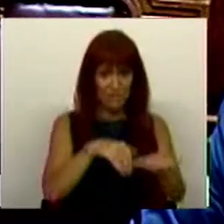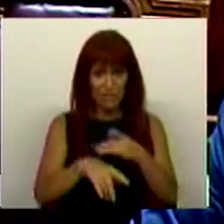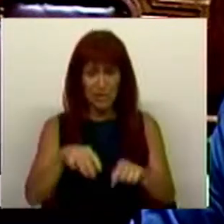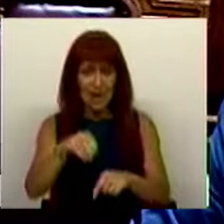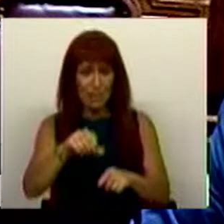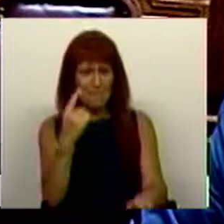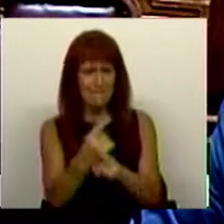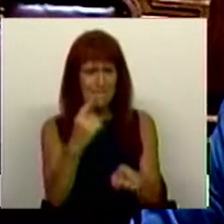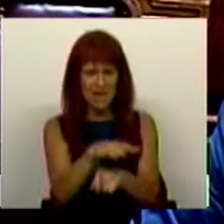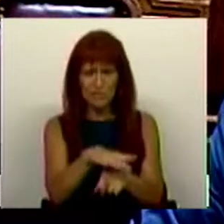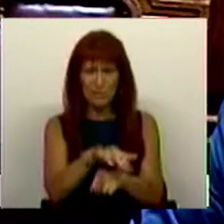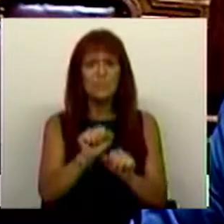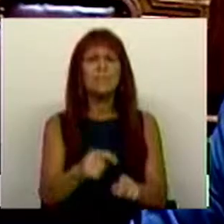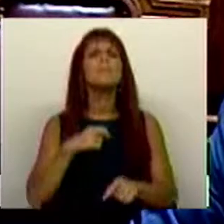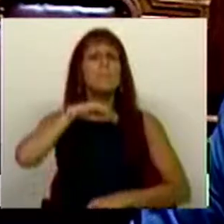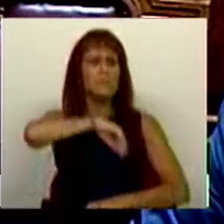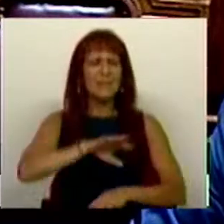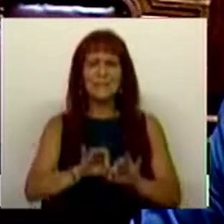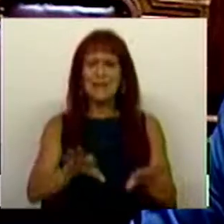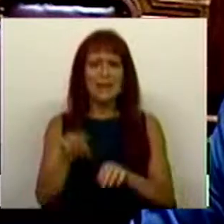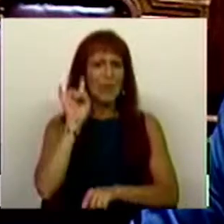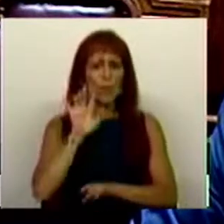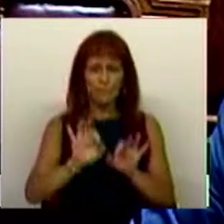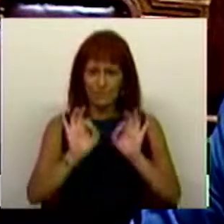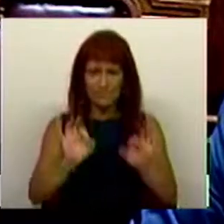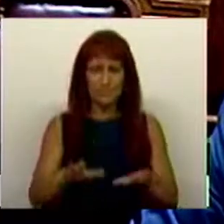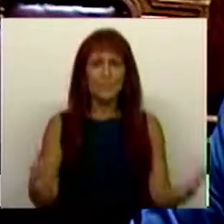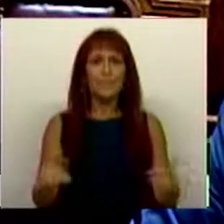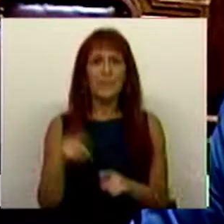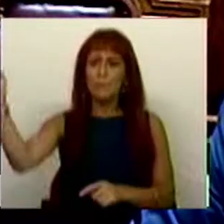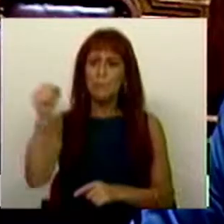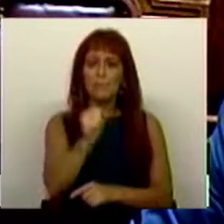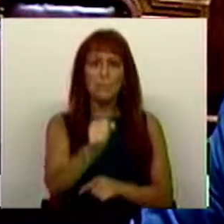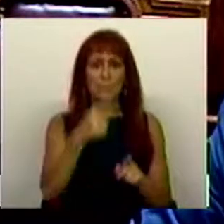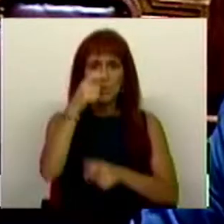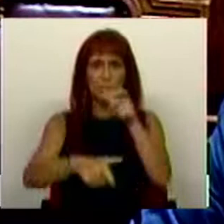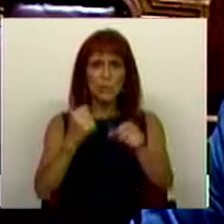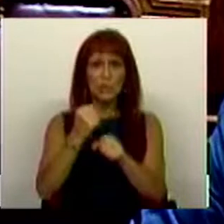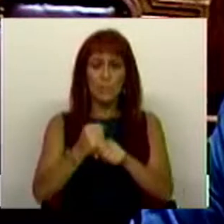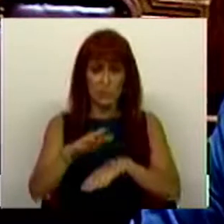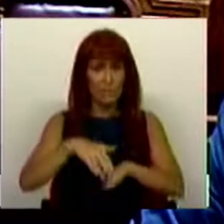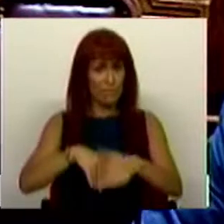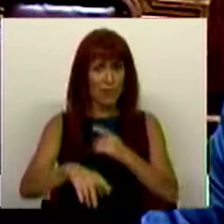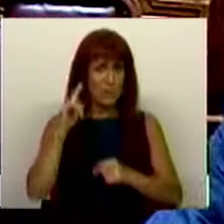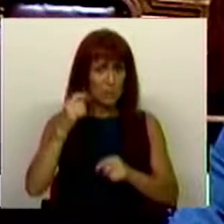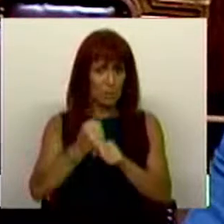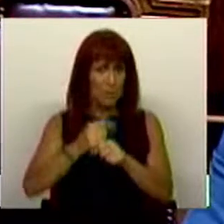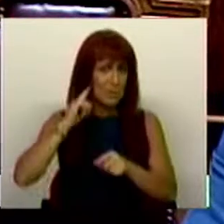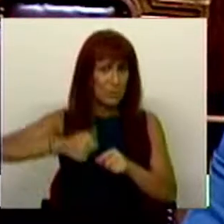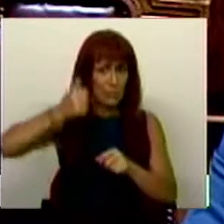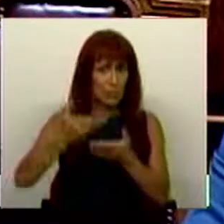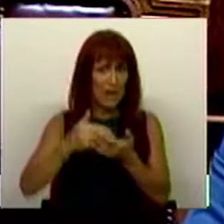mesmo lugar, deve ser remunerado da mesma forma. O destacamento de trabalhadores desempenha um papel essencial no